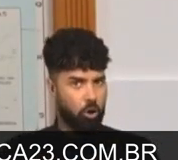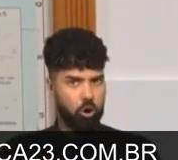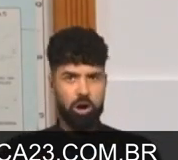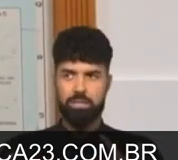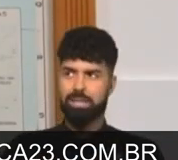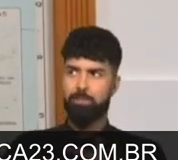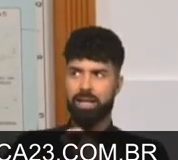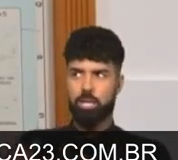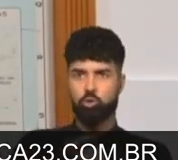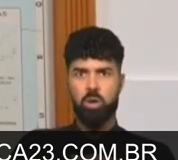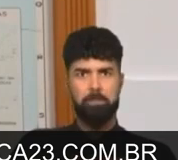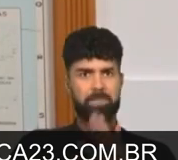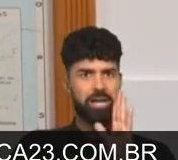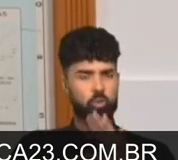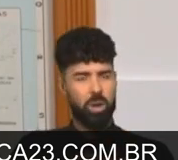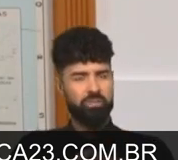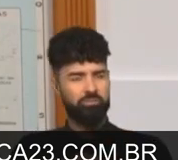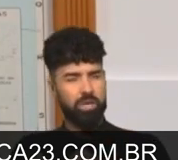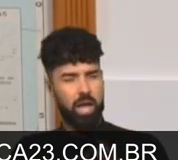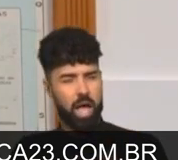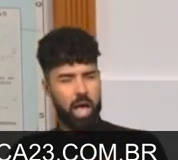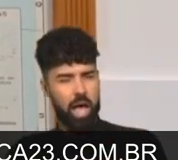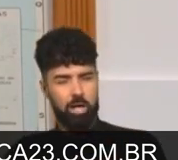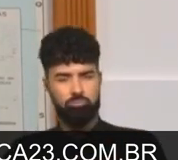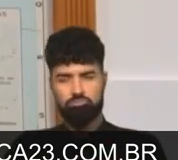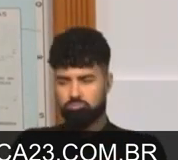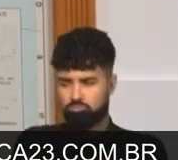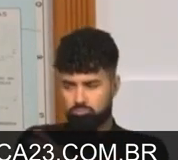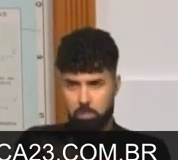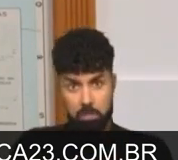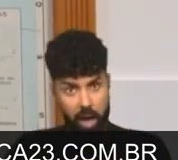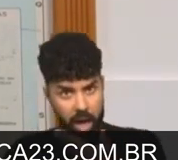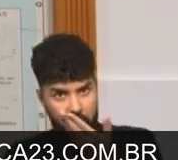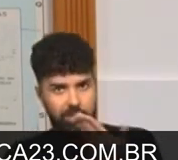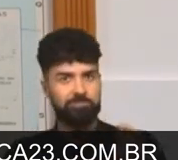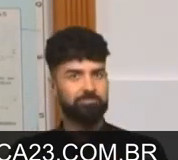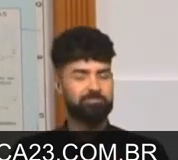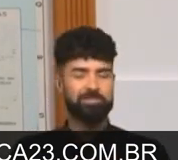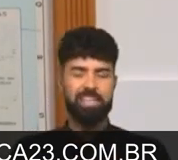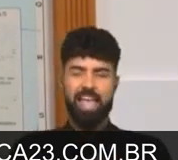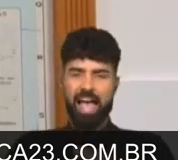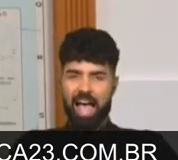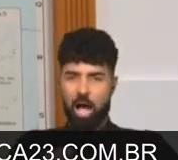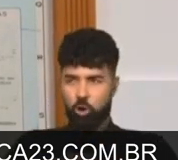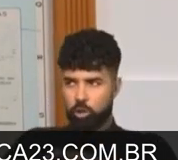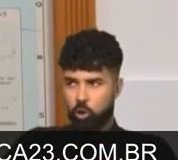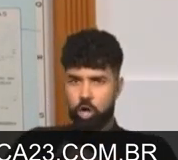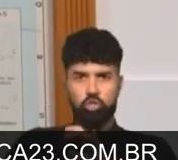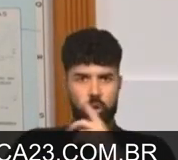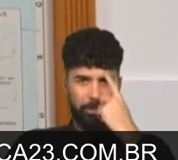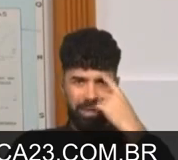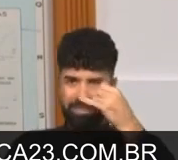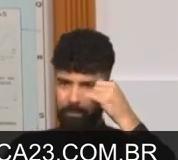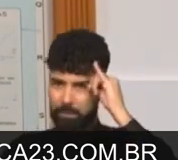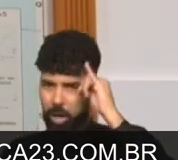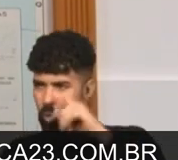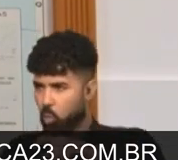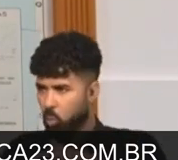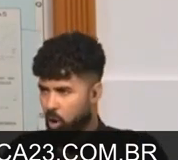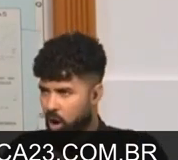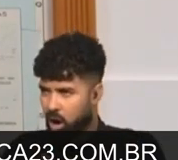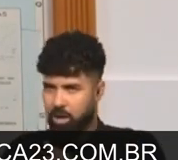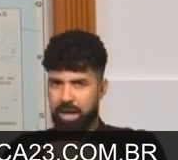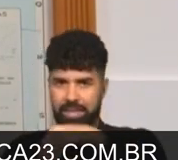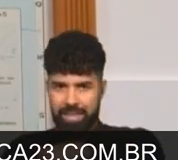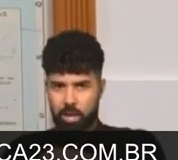maior grau de instrução, maior escolaridade. O agronegócio vai além da agropecuária, para além de dentro